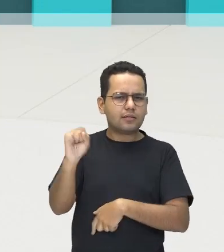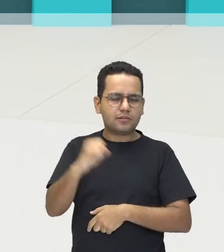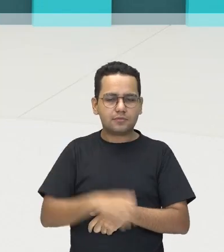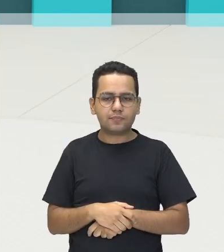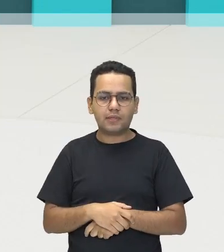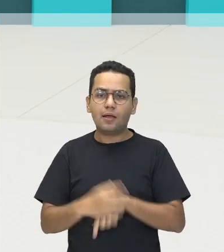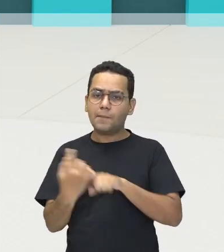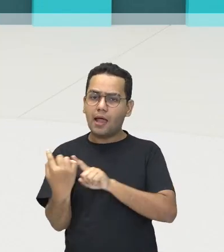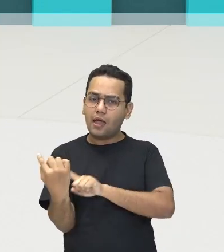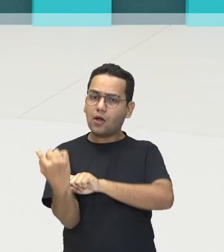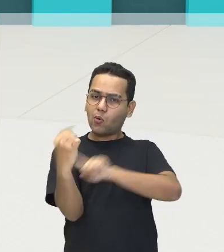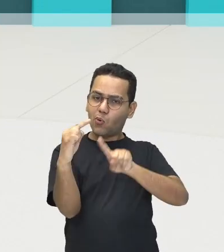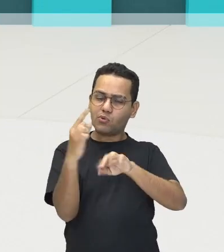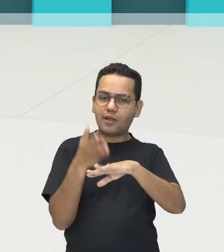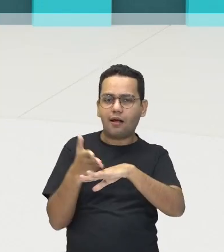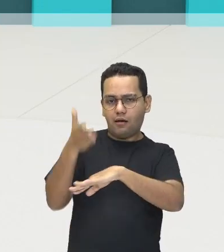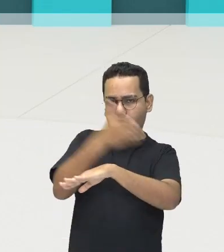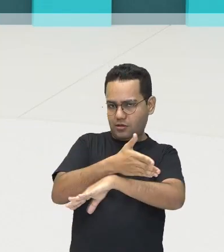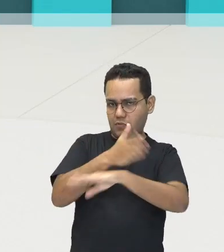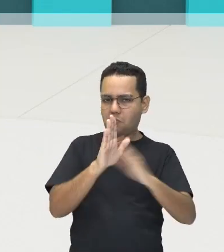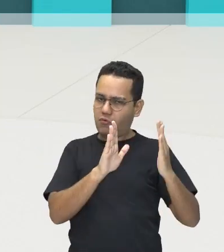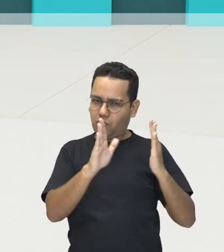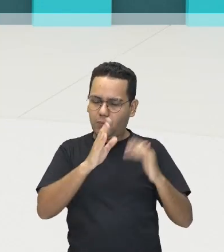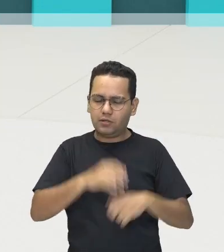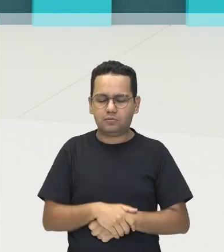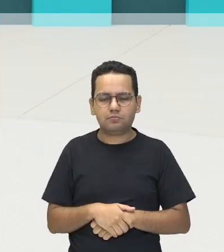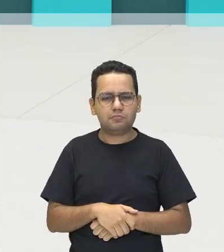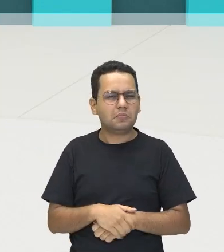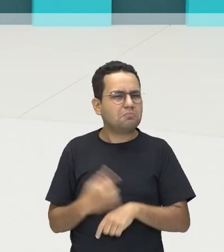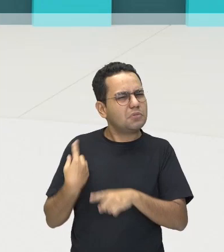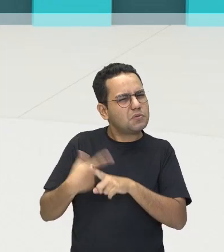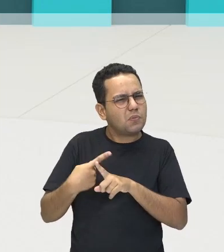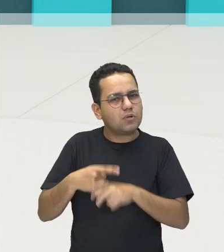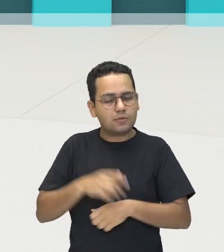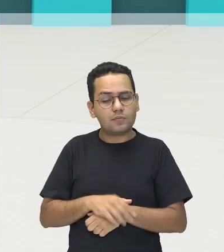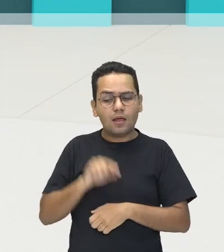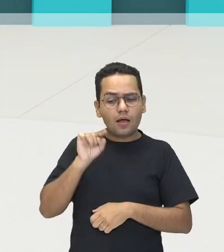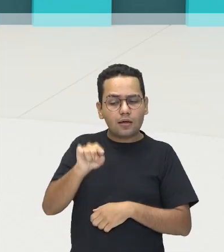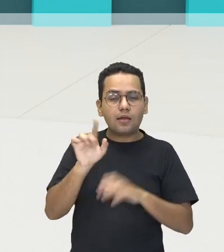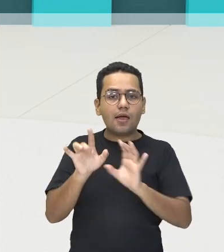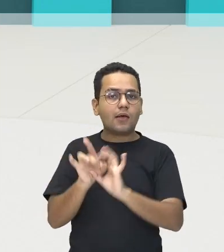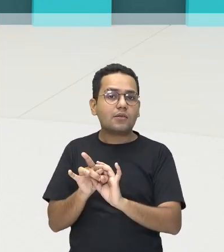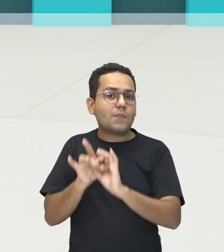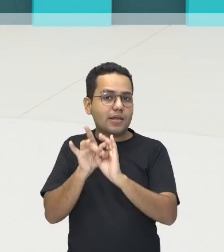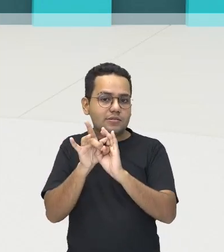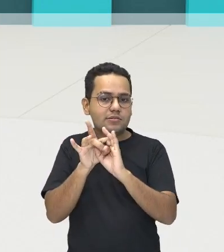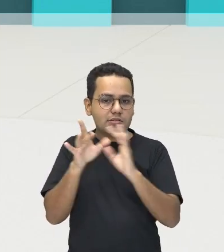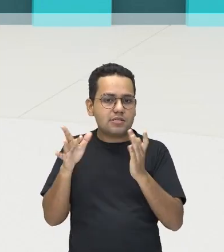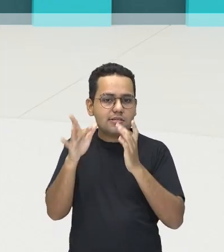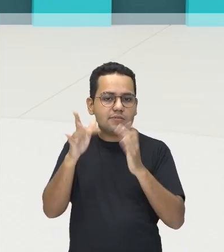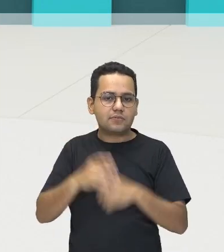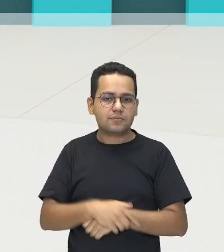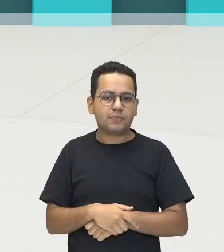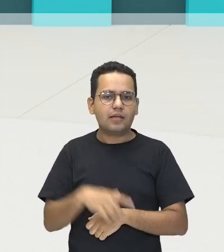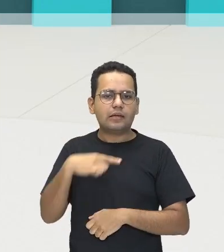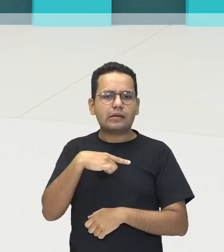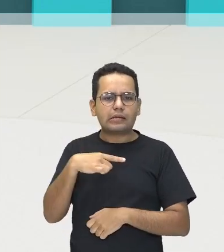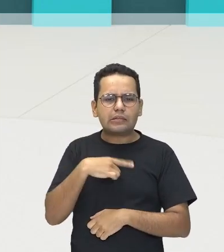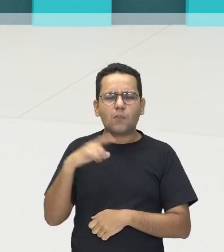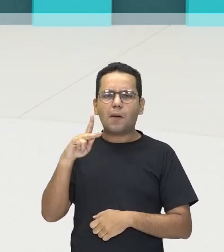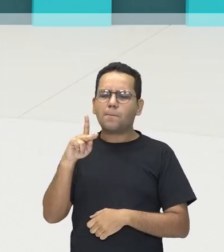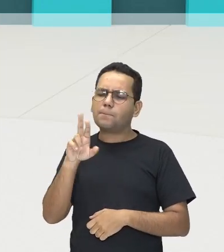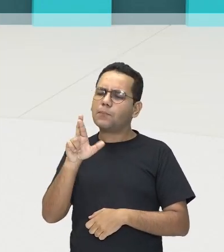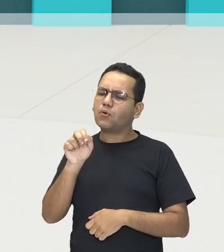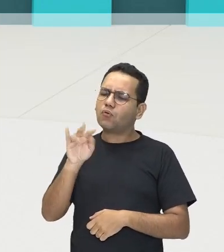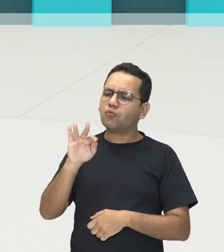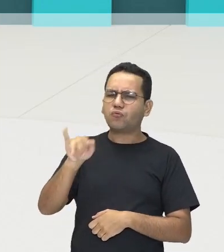contra o classicismo. Justamente porque aqui eu vou ter uma liberdade de formas e profusão de ornamentos. Professora, como assim? Já